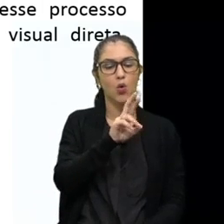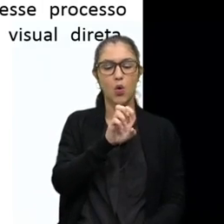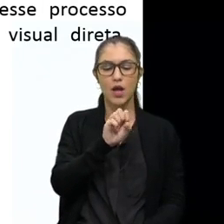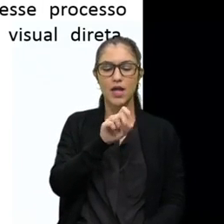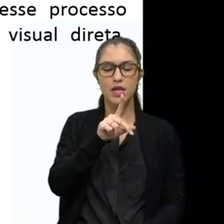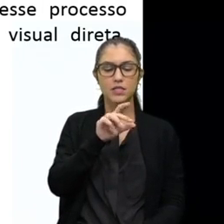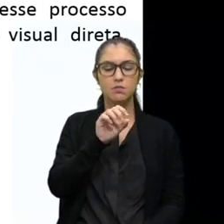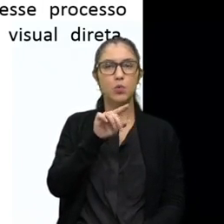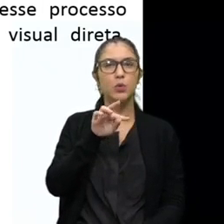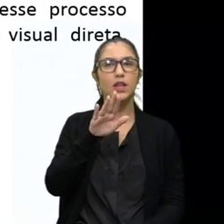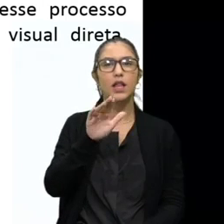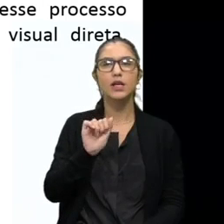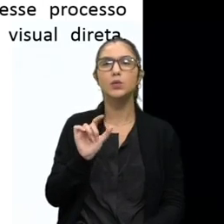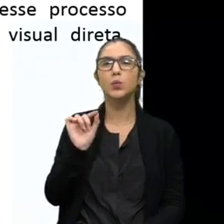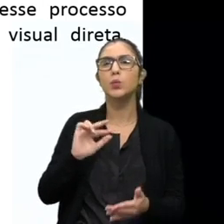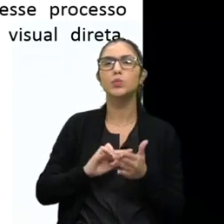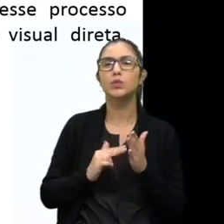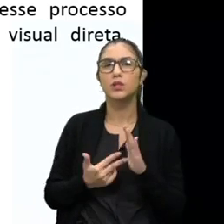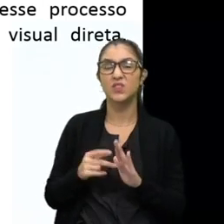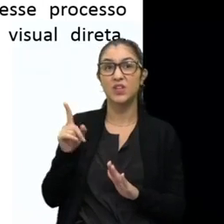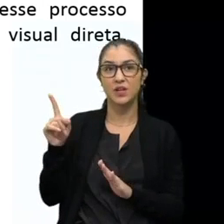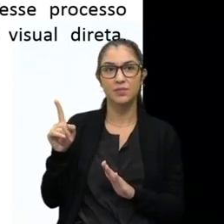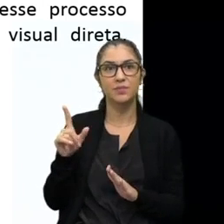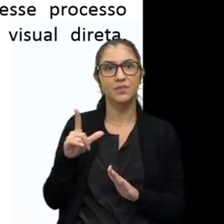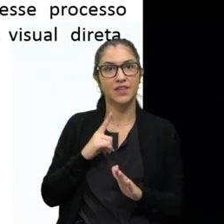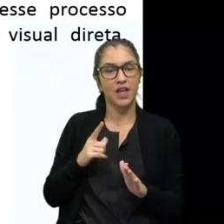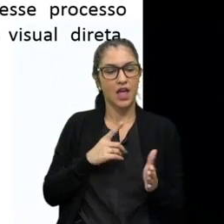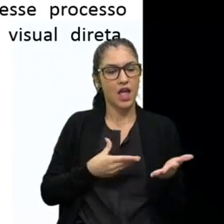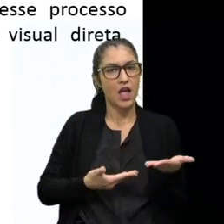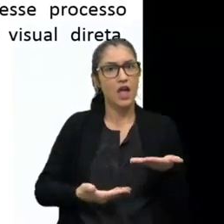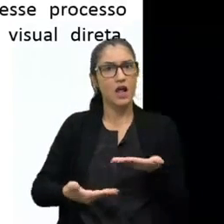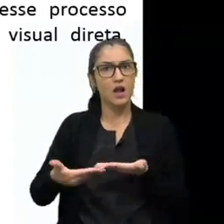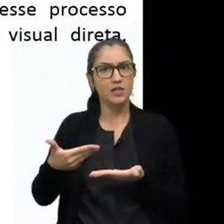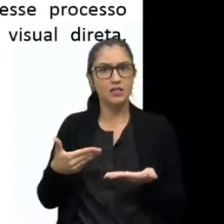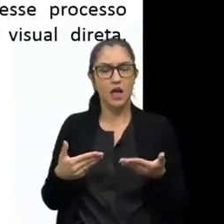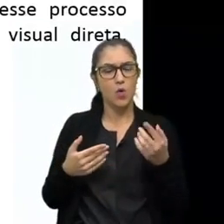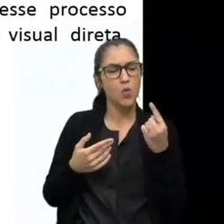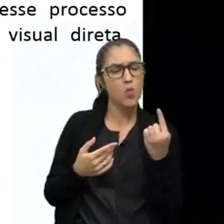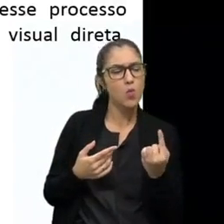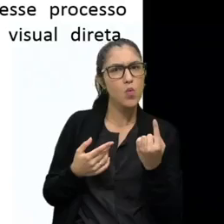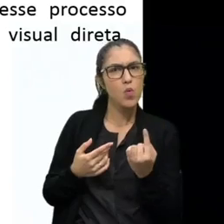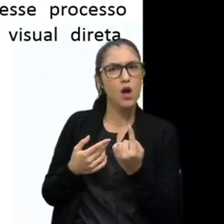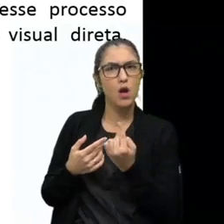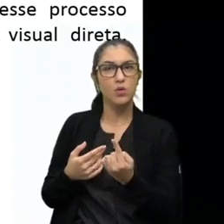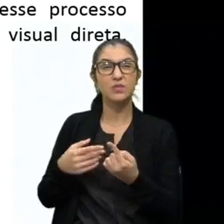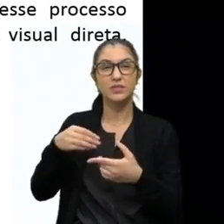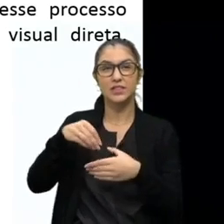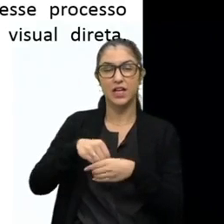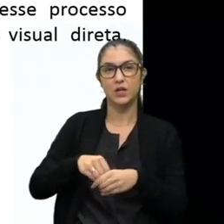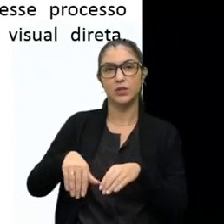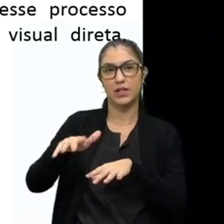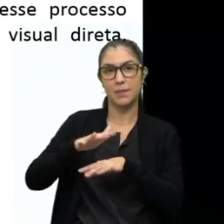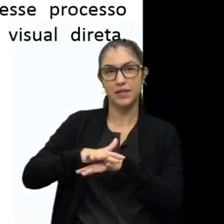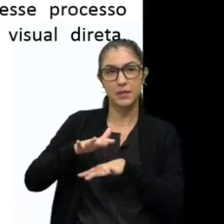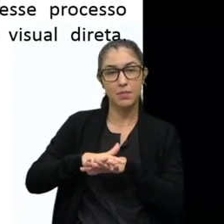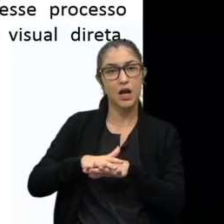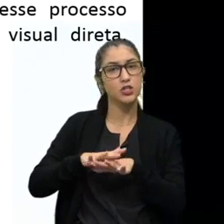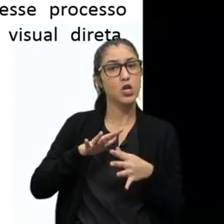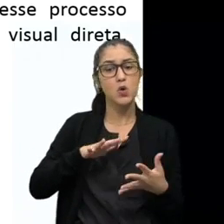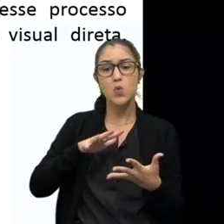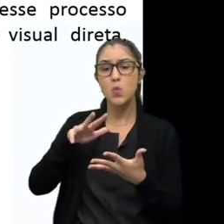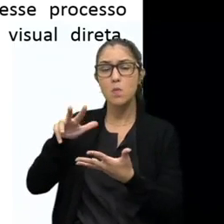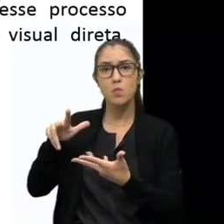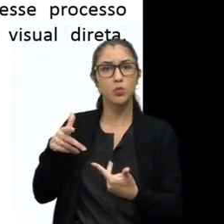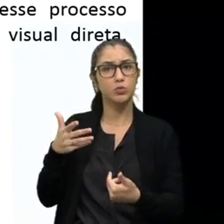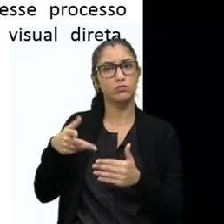que é a correspondência? É estabelecer a relação um a um, presente na matemática, bem como no mundo que